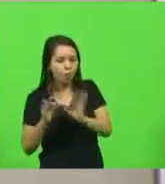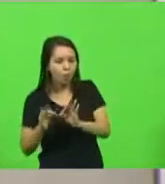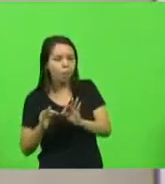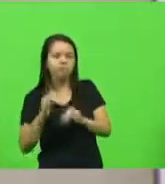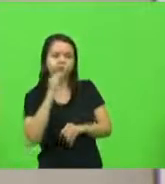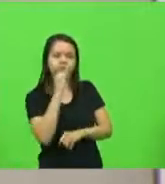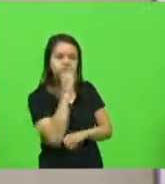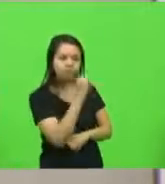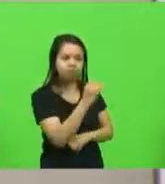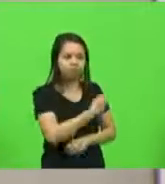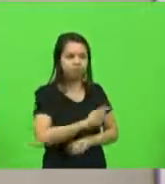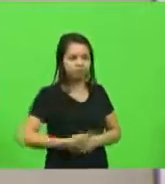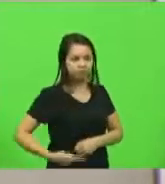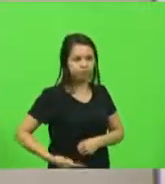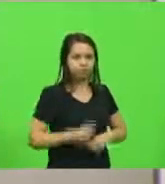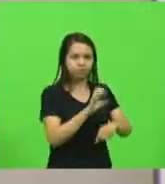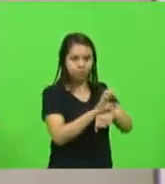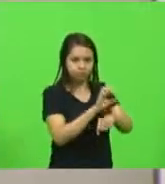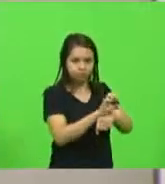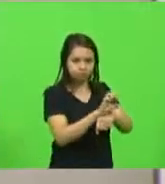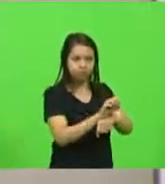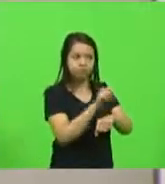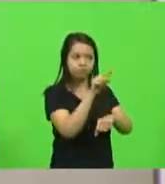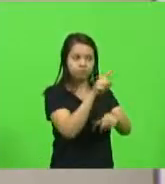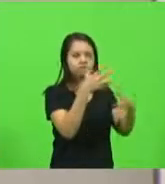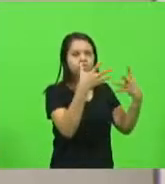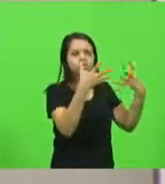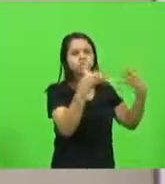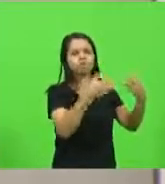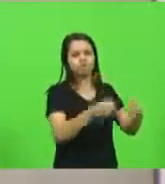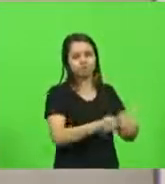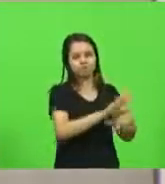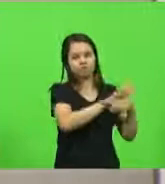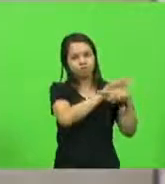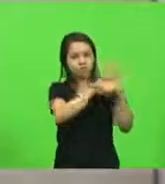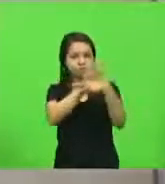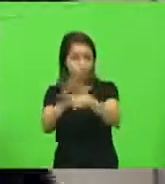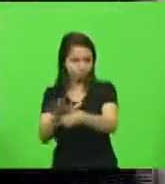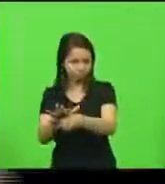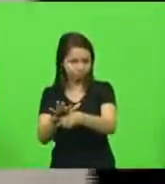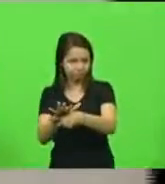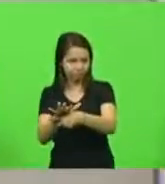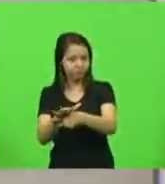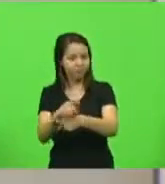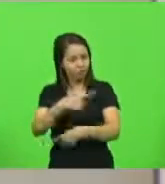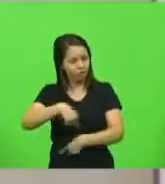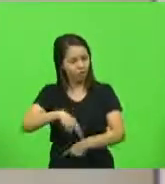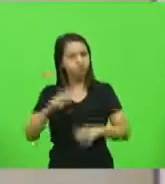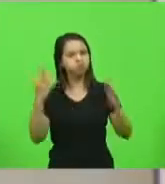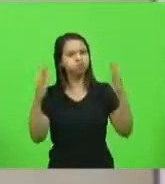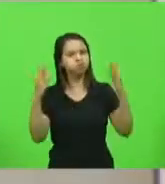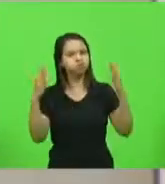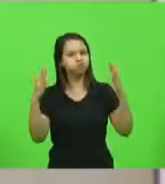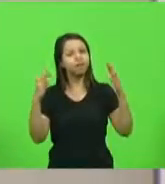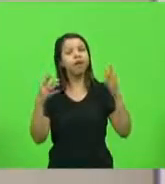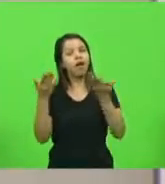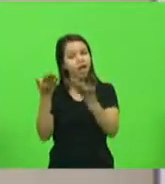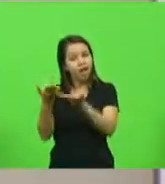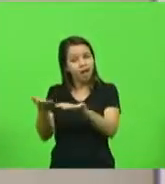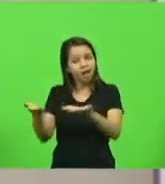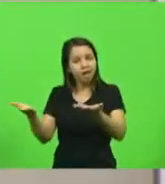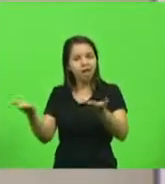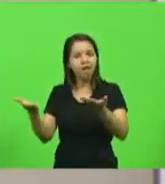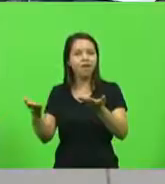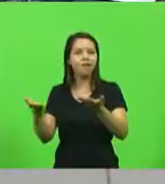Catarina para o atendimento dessas situações pontuais. Quem aplaude este momento é o cidadão que vive lá no interior, lá no nosso